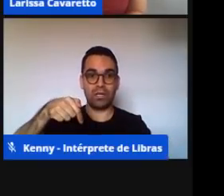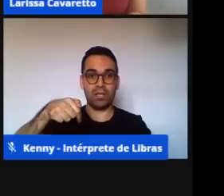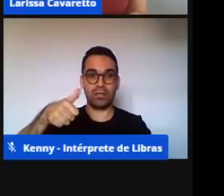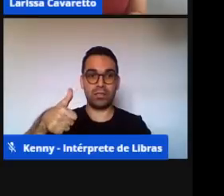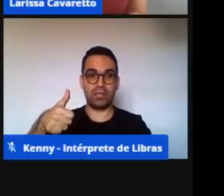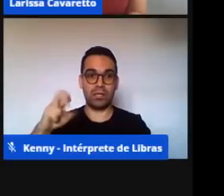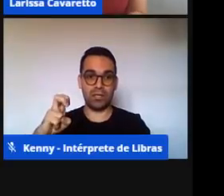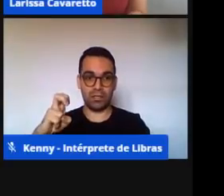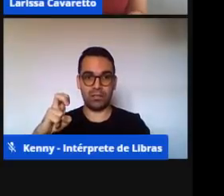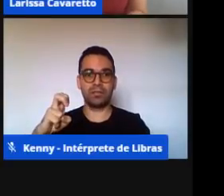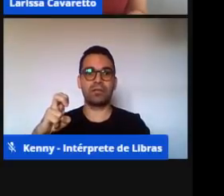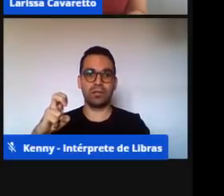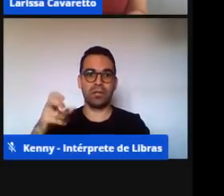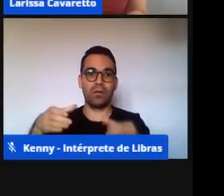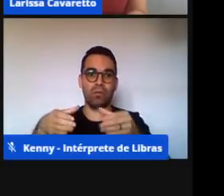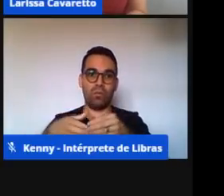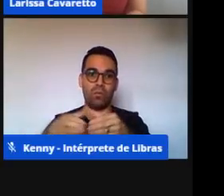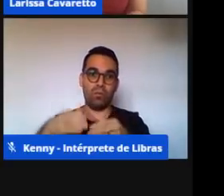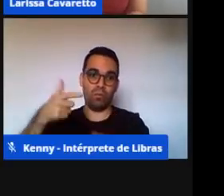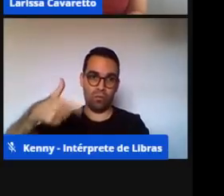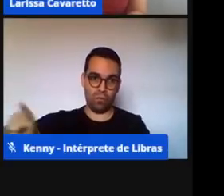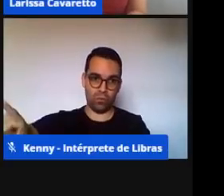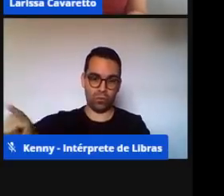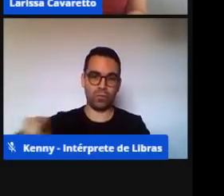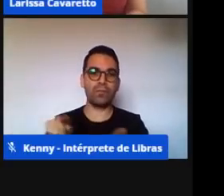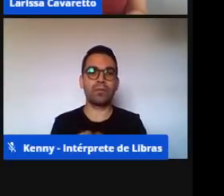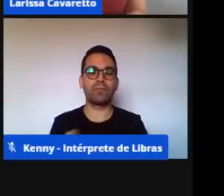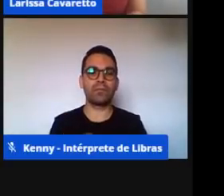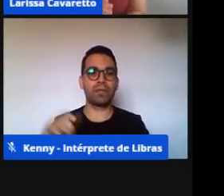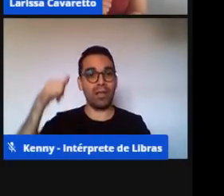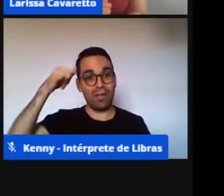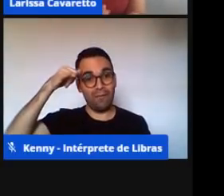uso de refeitório. As refeições rápidas,